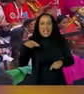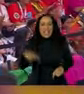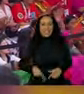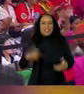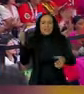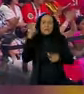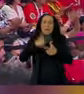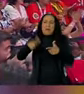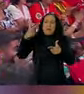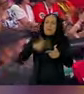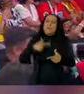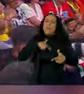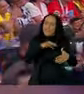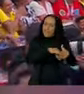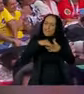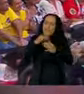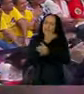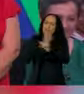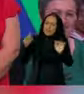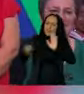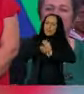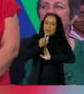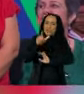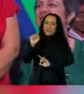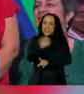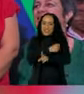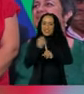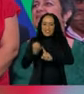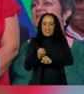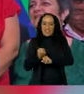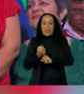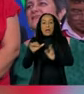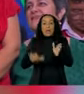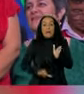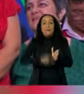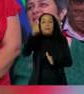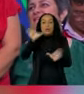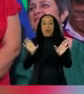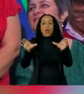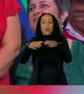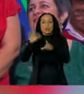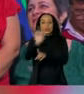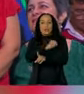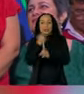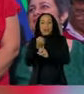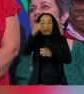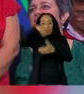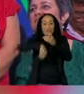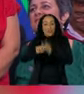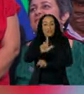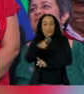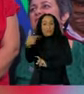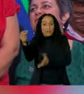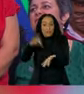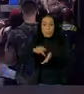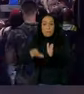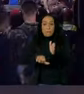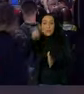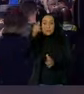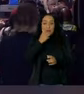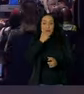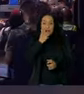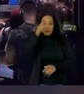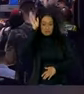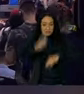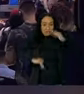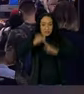caos, vou levar energia do G20 social, que é a primeira cúpula social dentro do G20. É a primeira vez que um catador